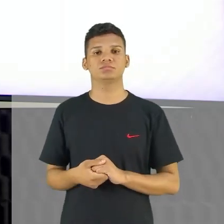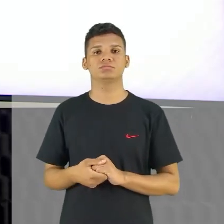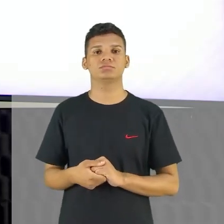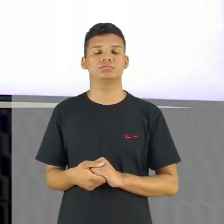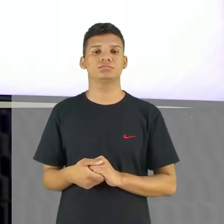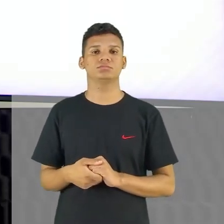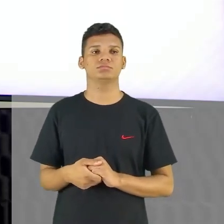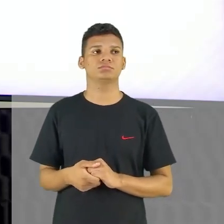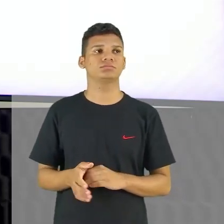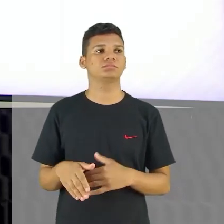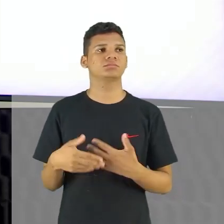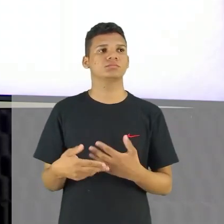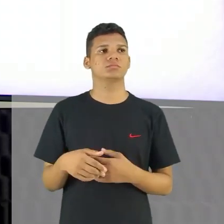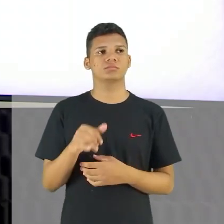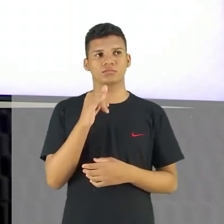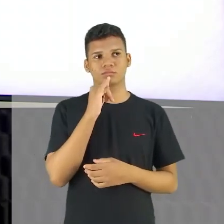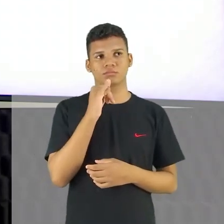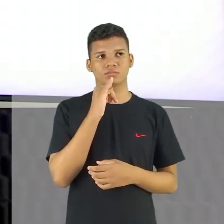Ai,